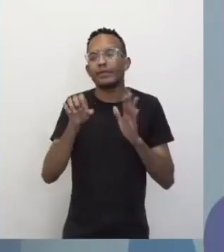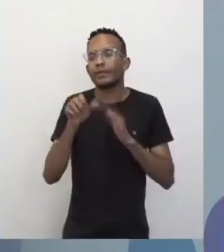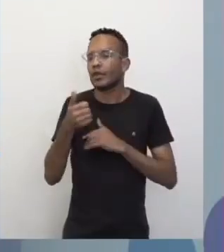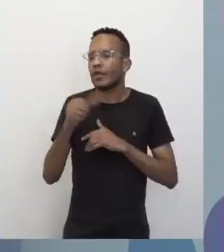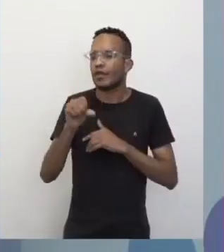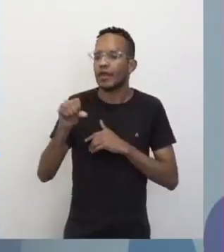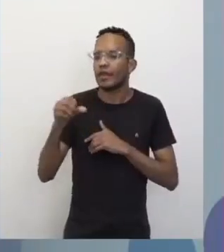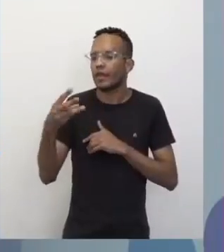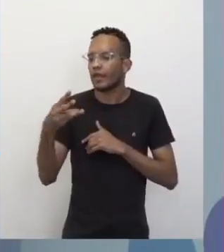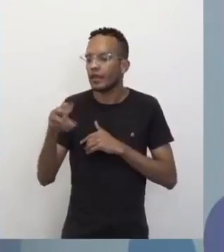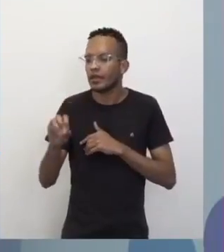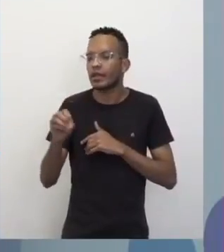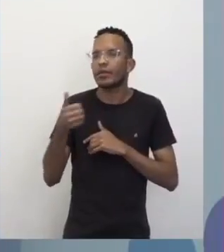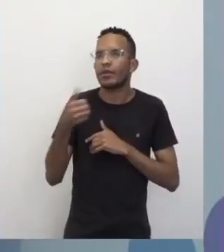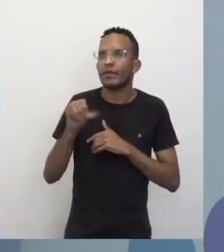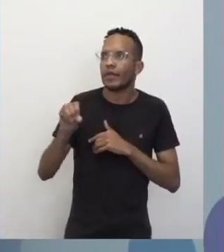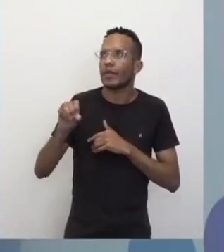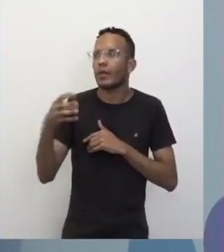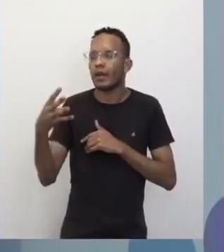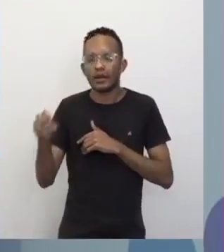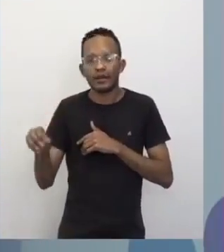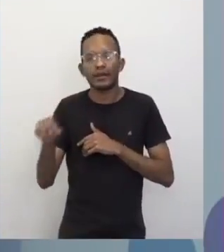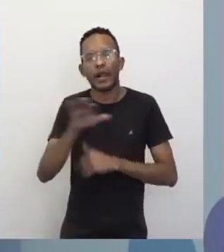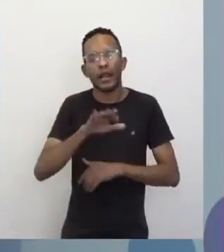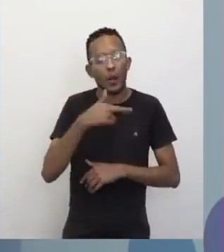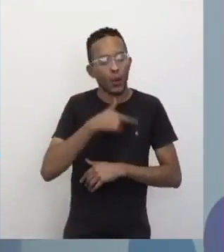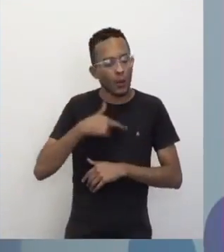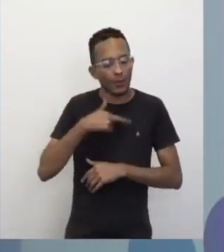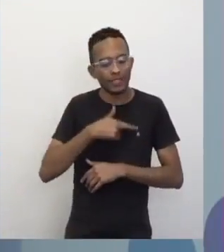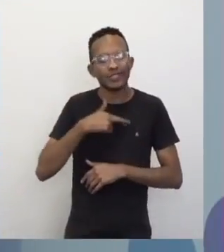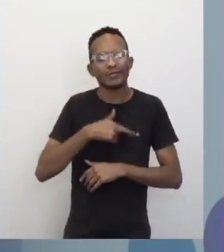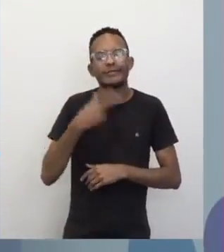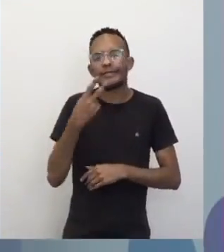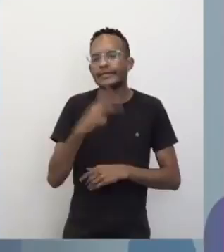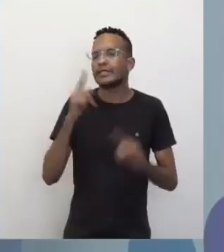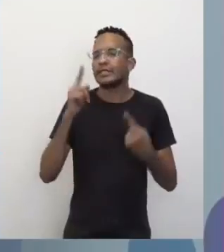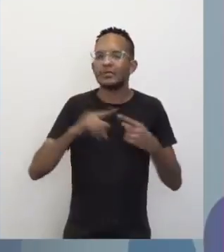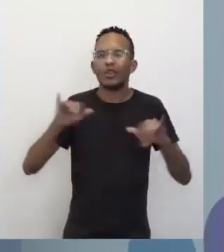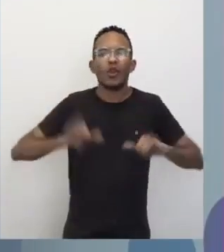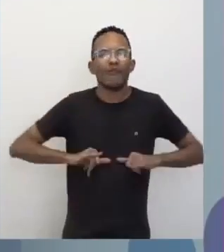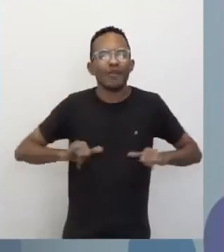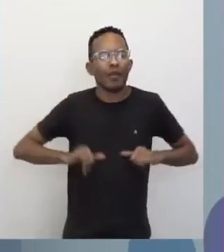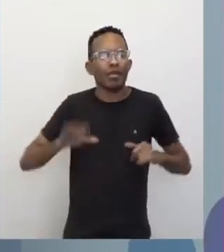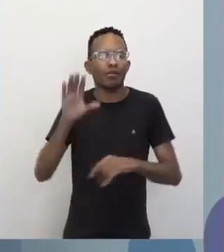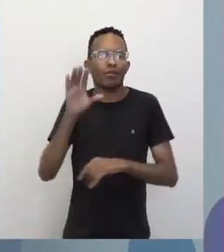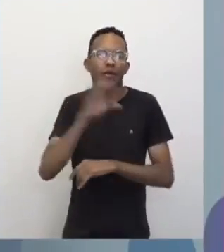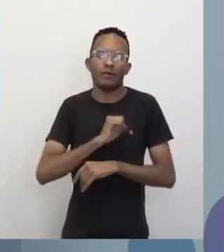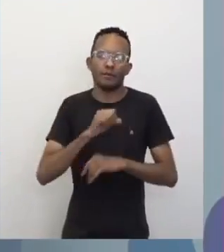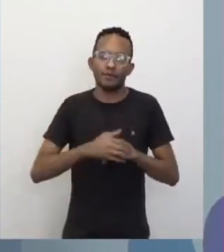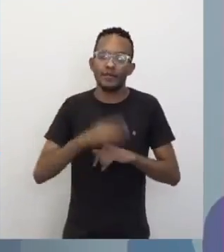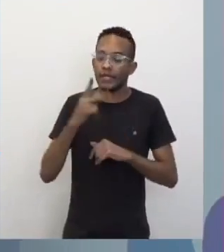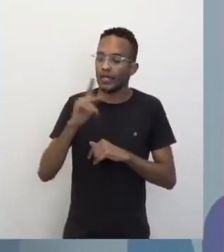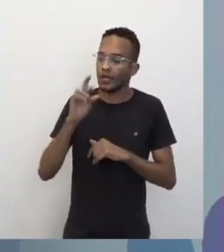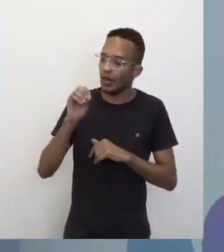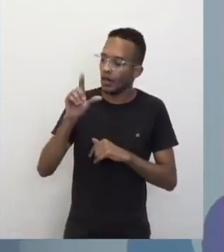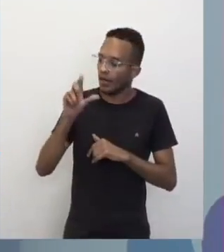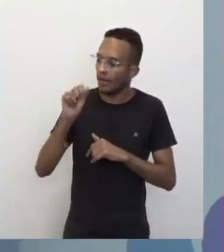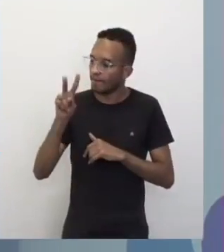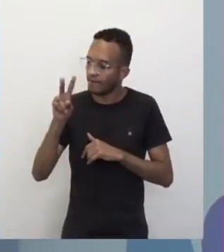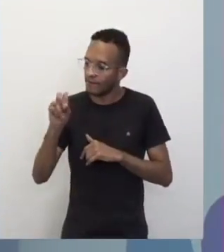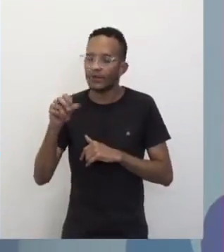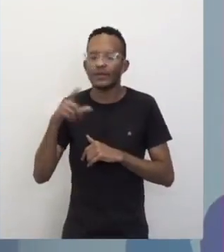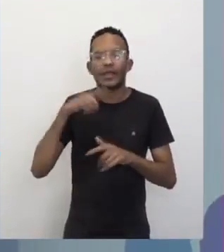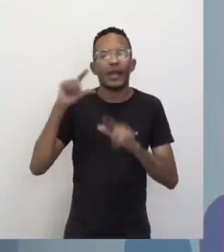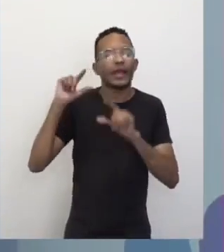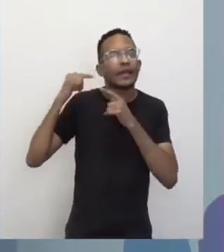1830, 1840, ou seja, o romantismo era esse romantismo de sofrimento amoroso. O Olavo Bilac, ele pega a